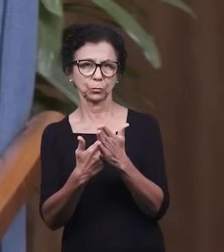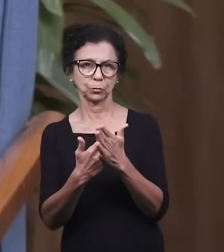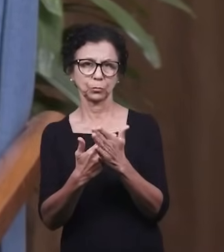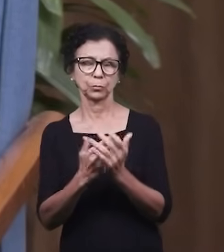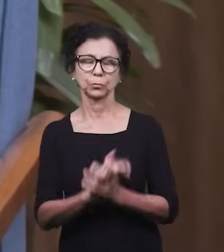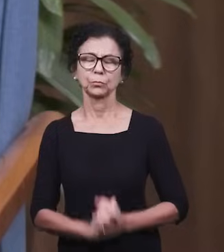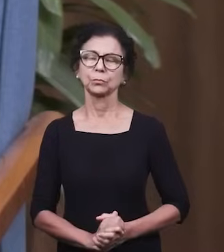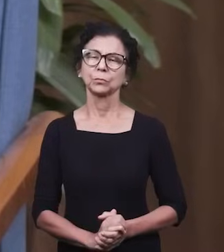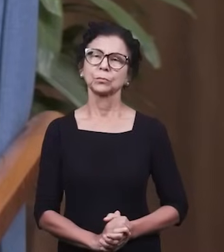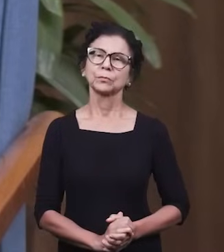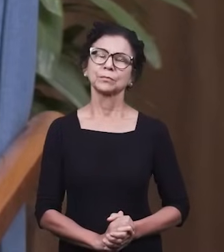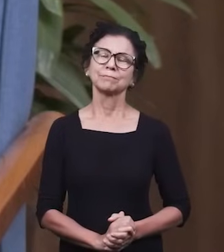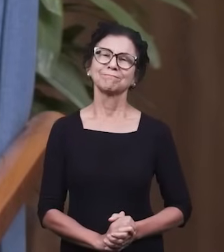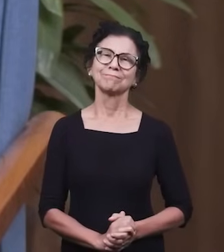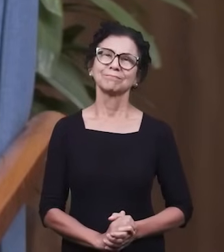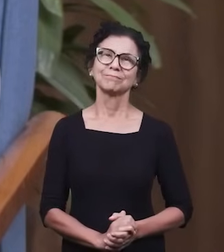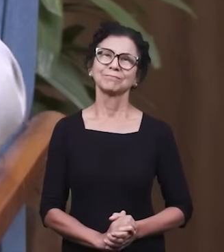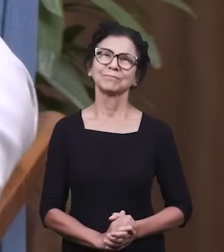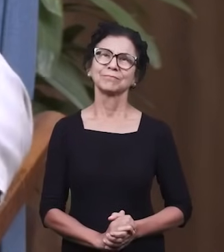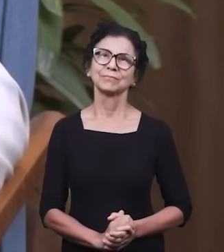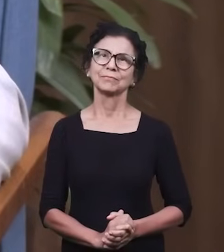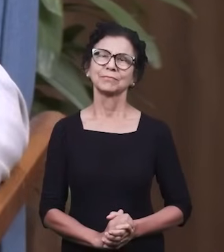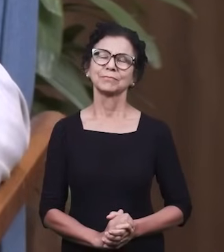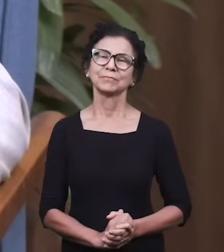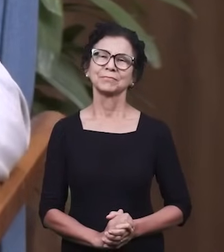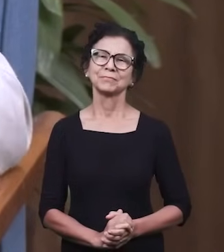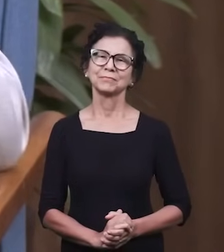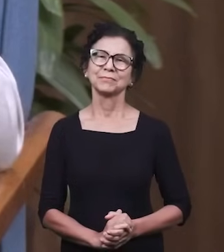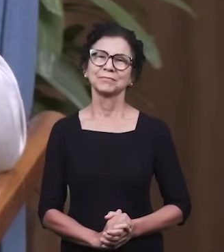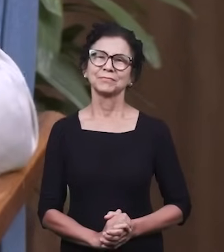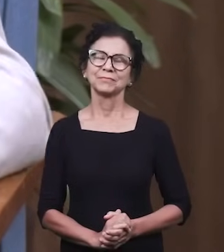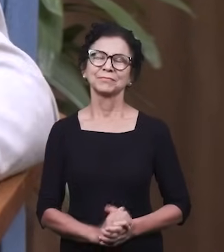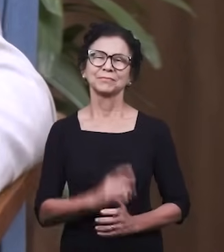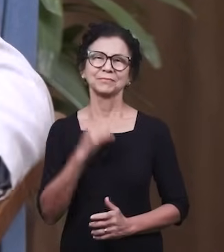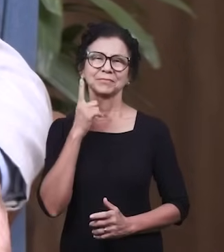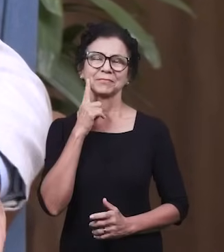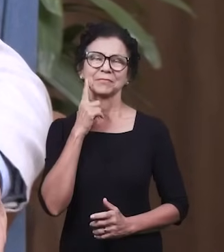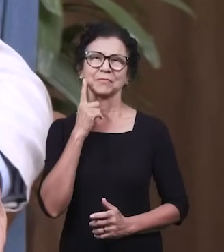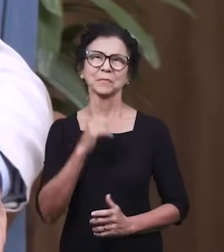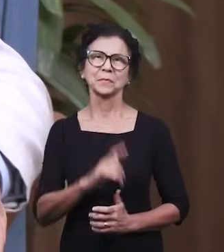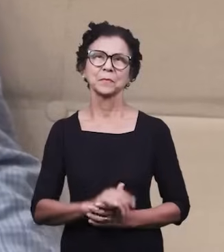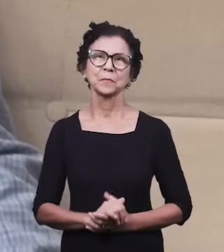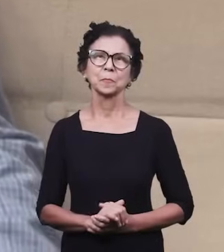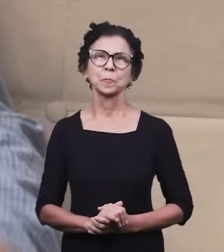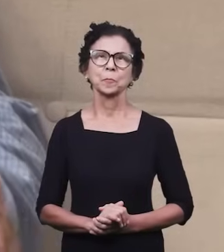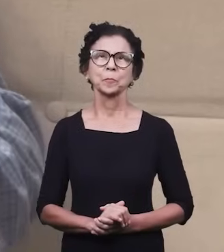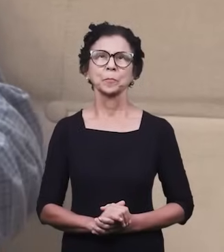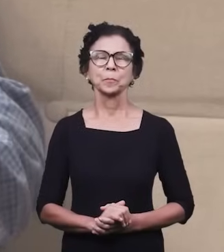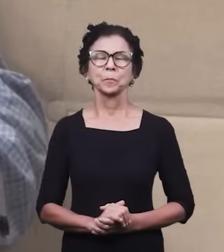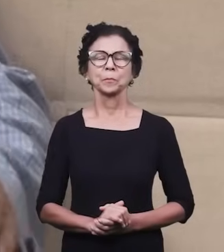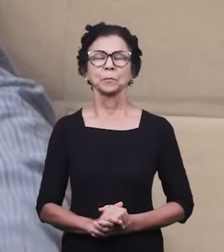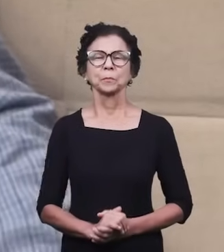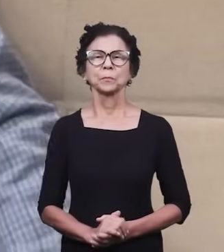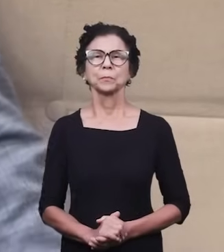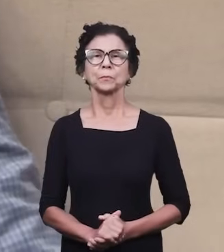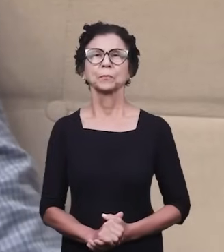nesse programa à sua vida. Esteja atento à mensagem que o pastor Daniel vai trazer para você.